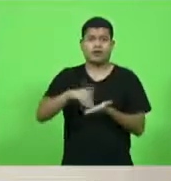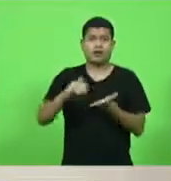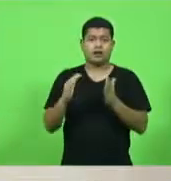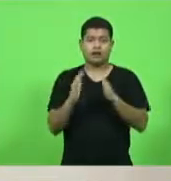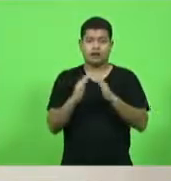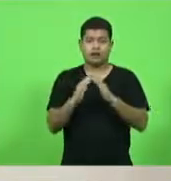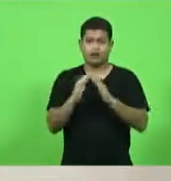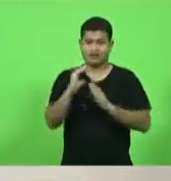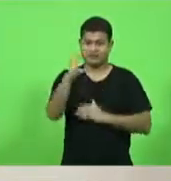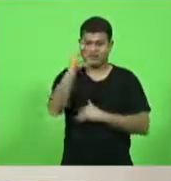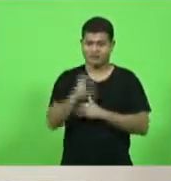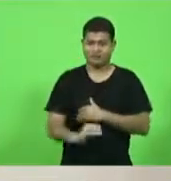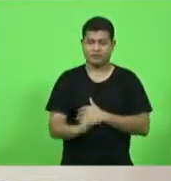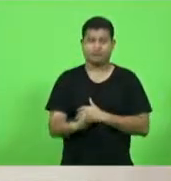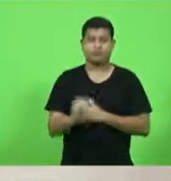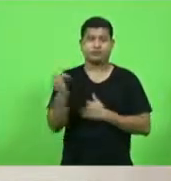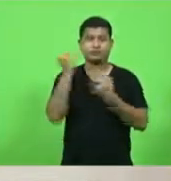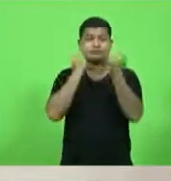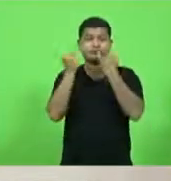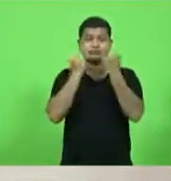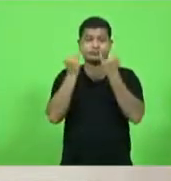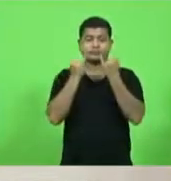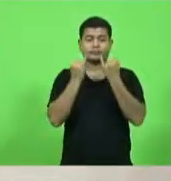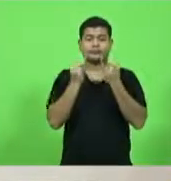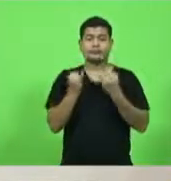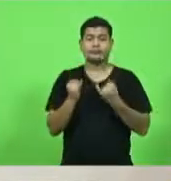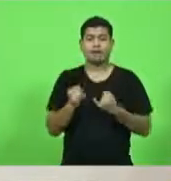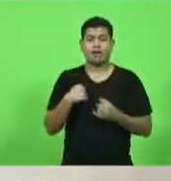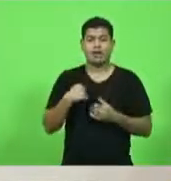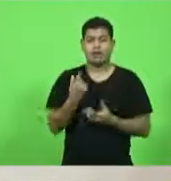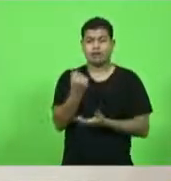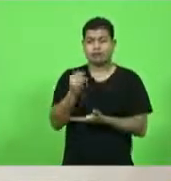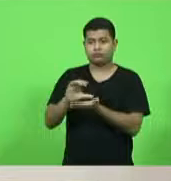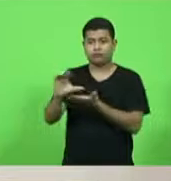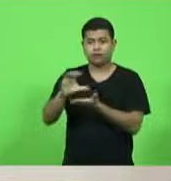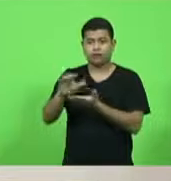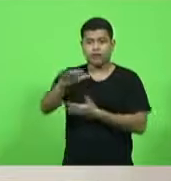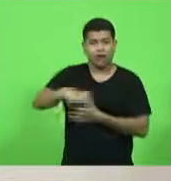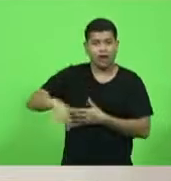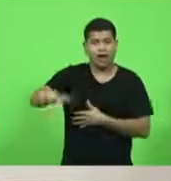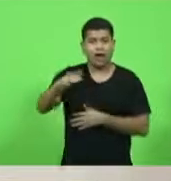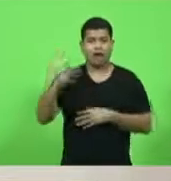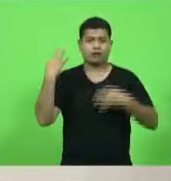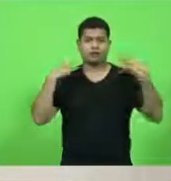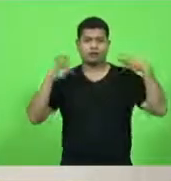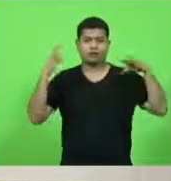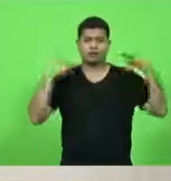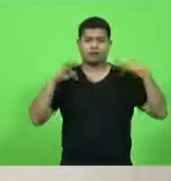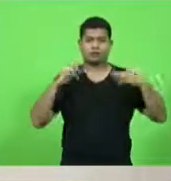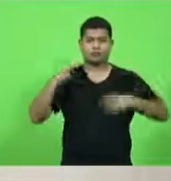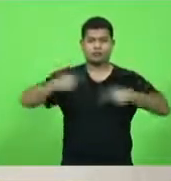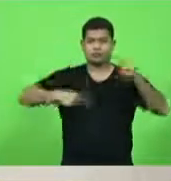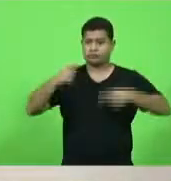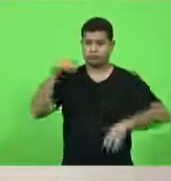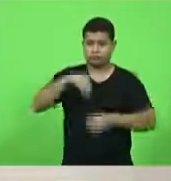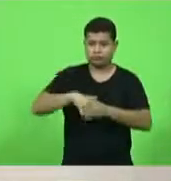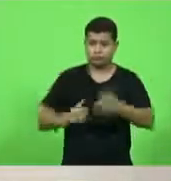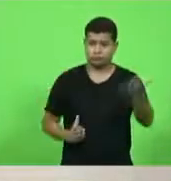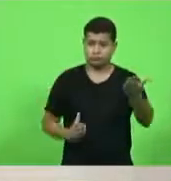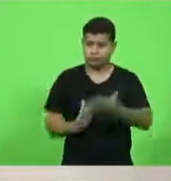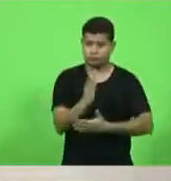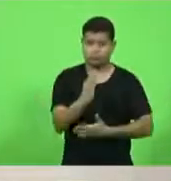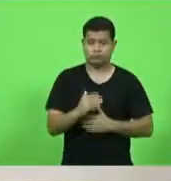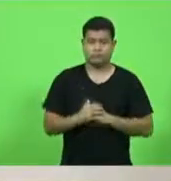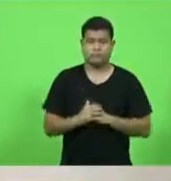Civil informações acerca de investimentos na área de turismo. Em discussão, em votação,